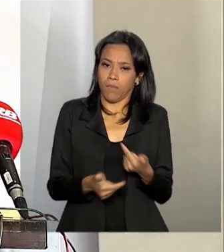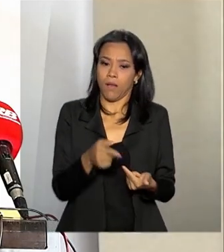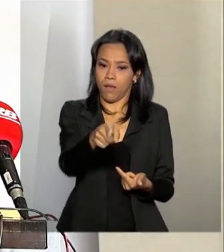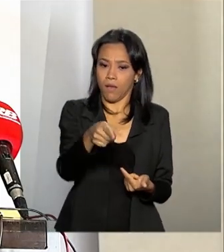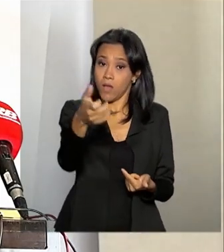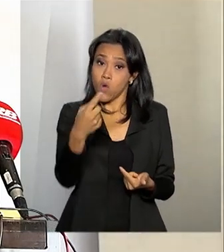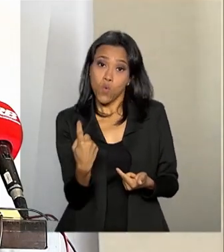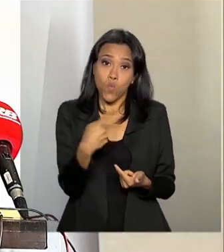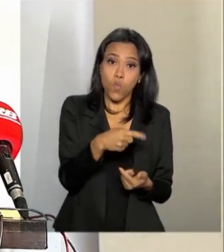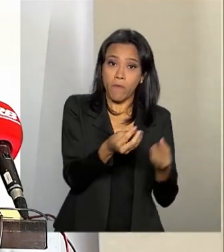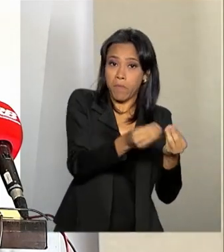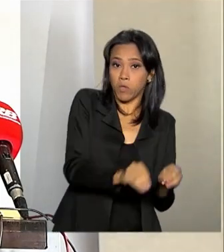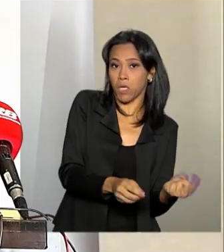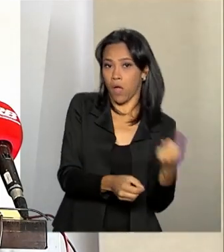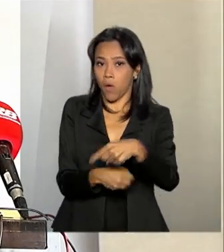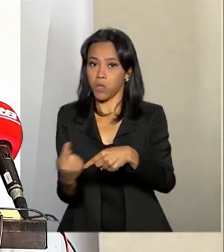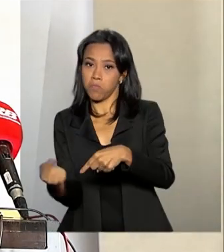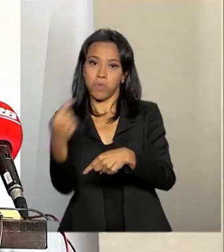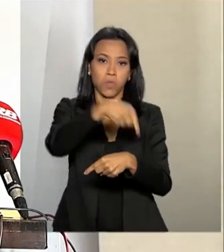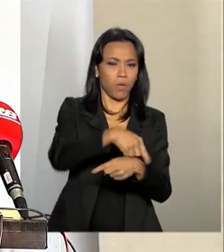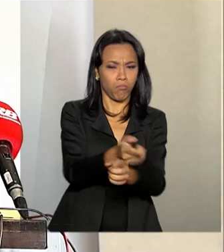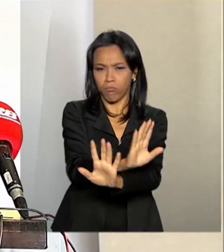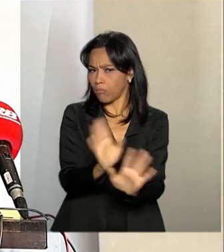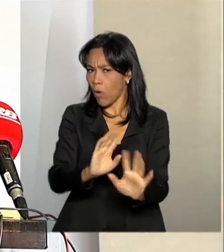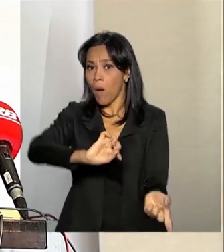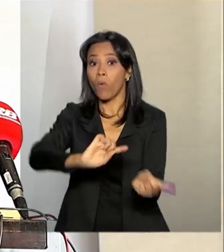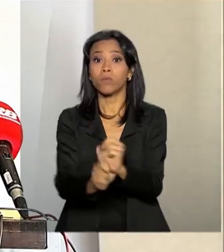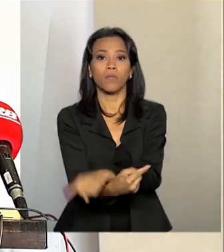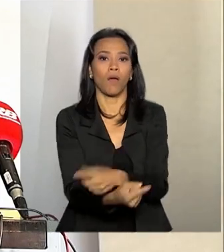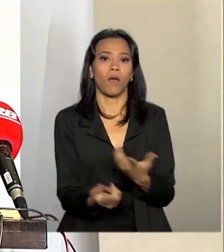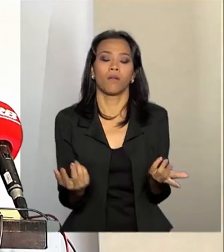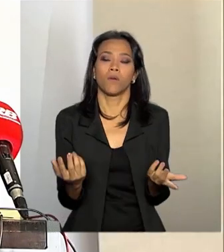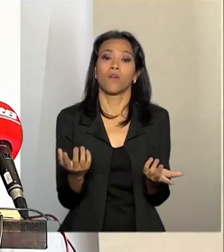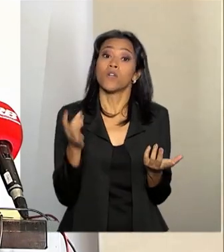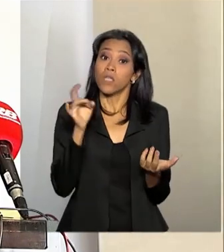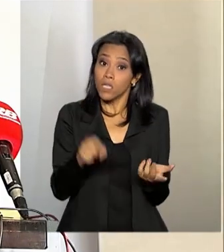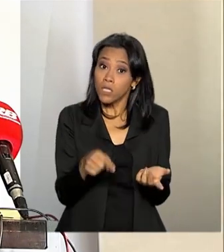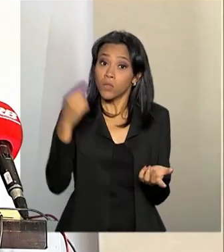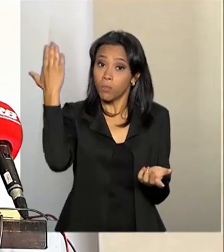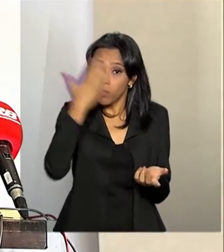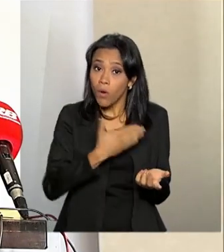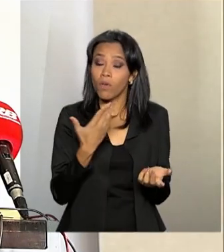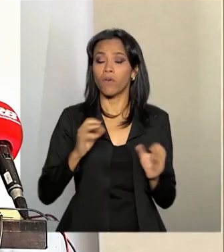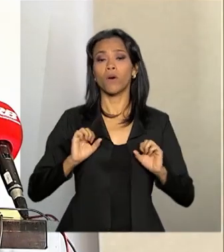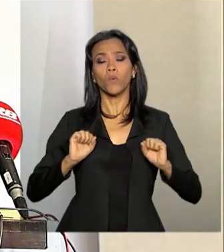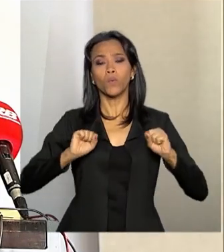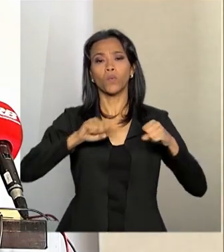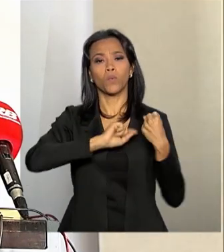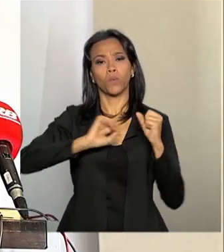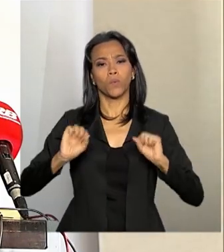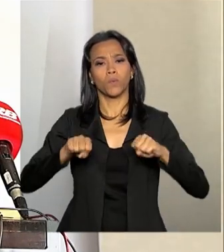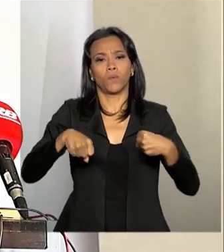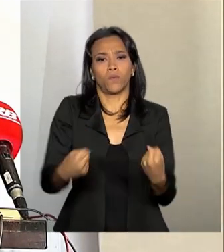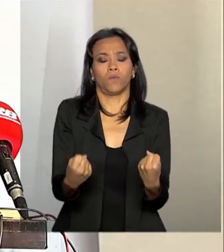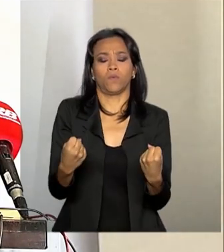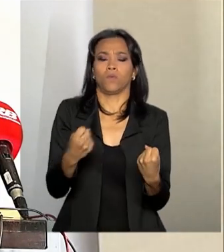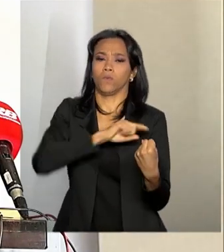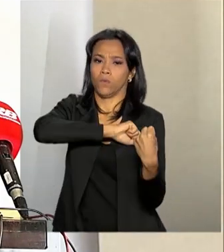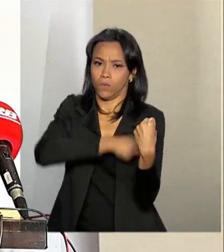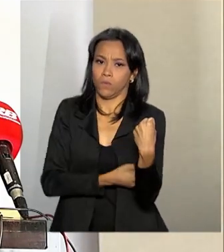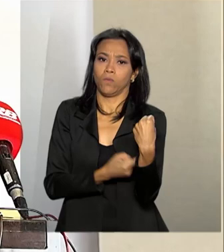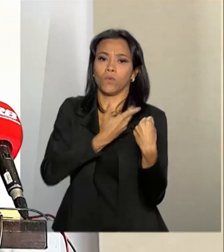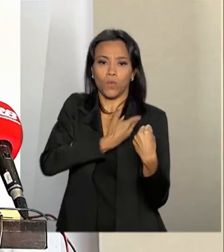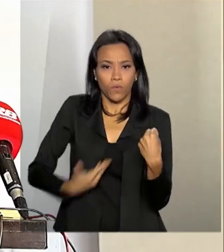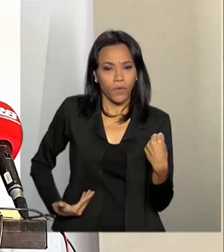não prejudica a outra, pelo contrário, apenas demonstra o empenho do governo do presidente Bolsonaro